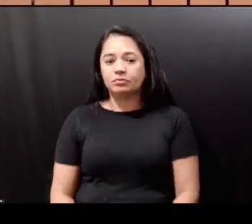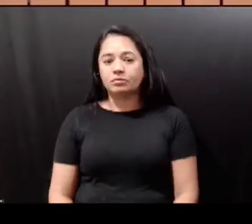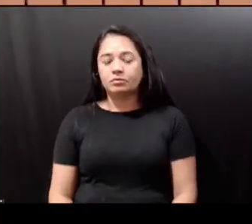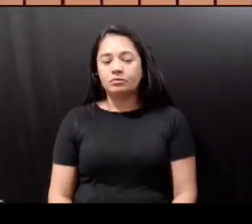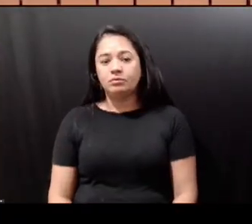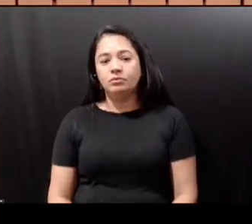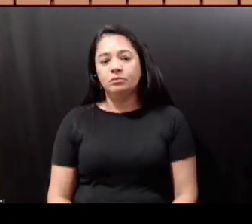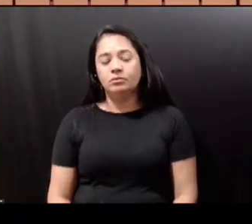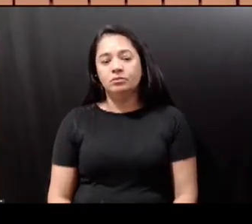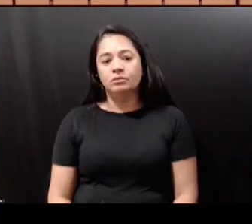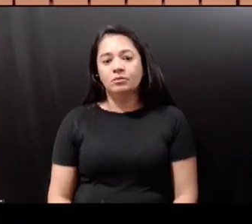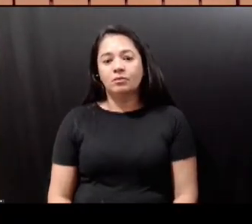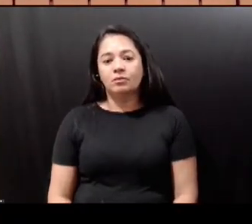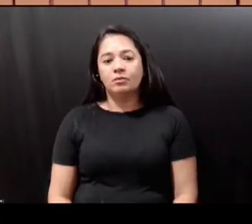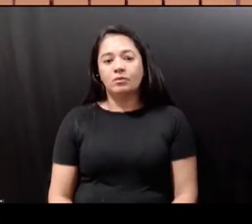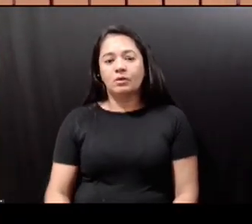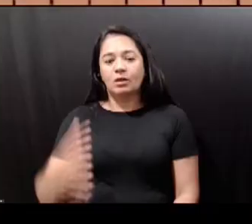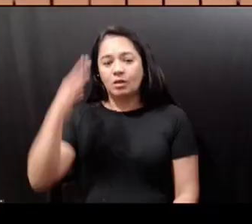certeza que se nós